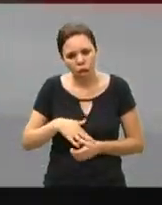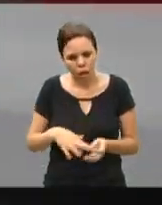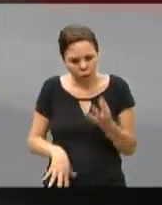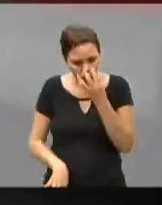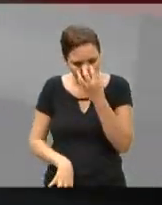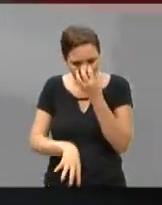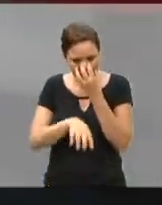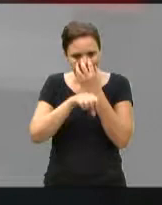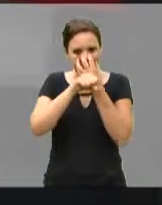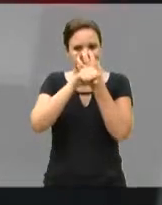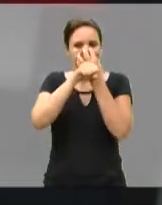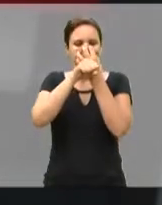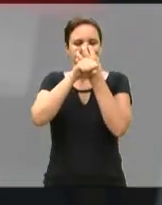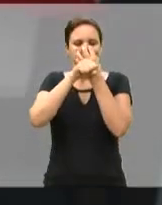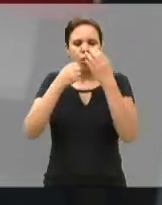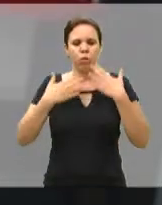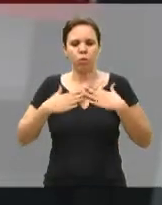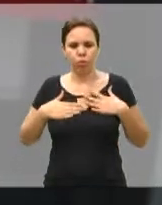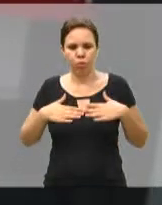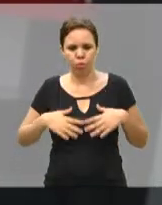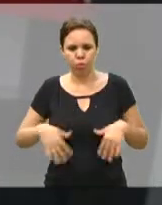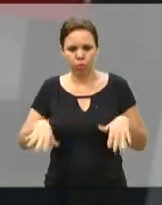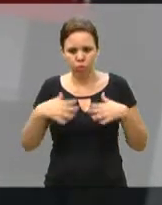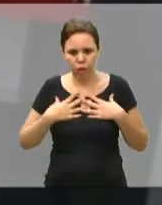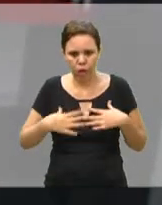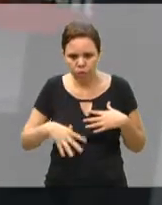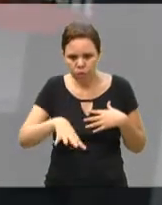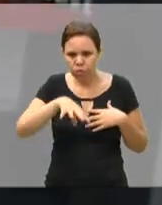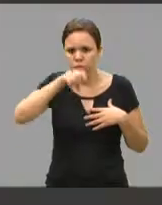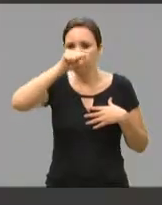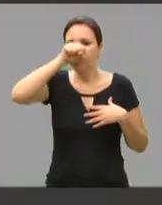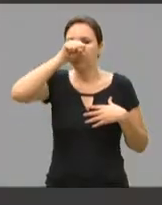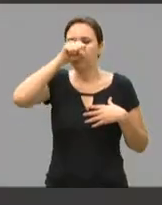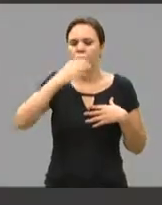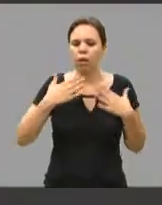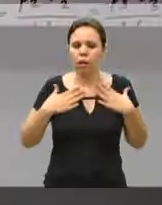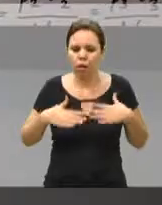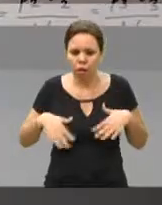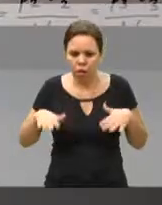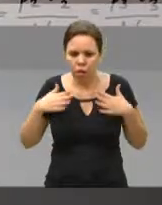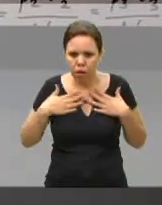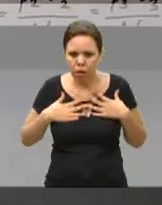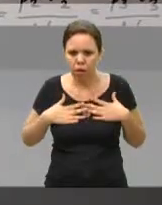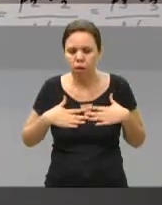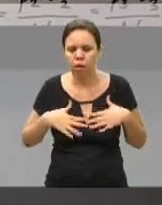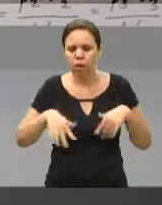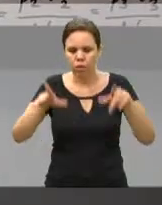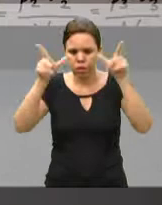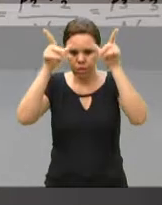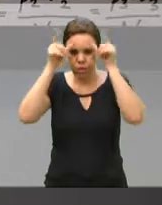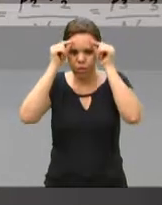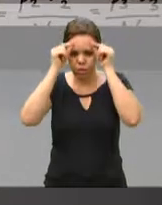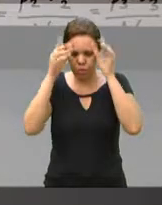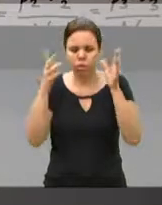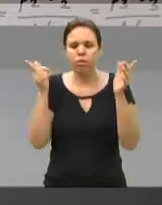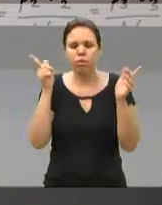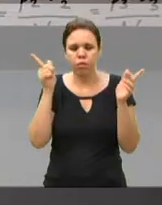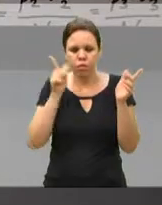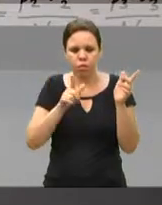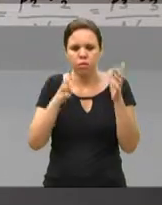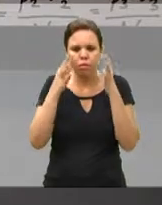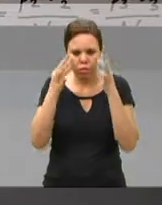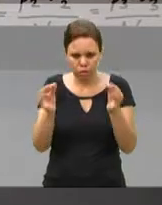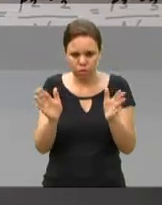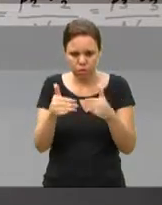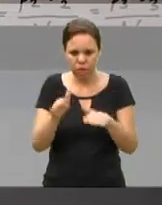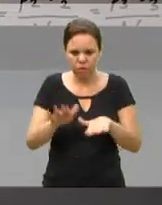questão. Respira fundo. Você estudou aquilo. A respiração ajuda a gente a se concentrar, relaxar também. Às vezes, né? A pessoa está muito nervosa,